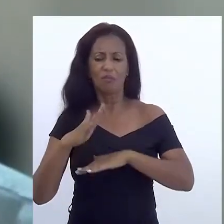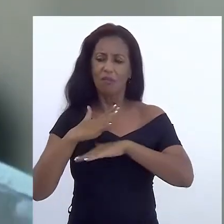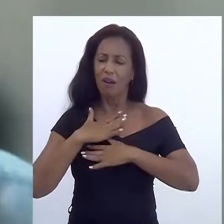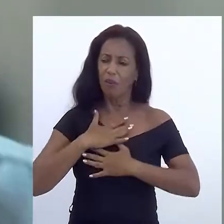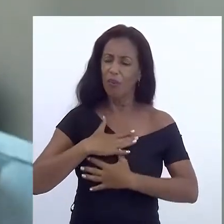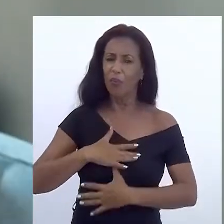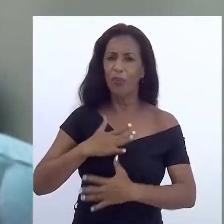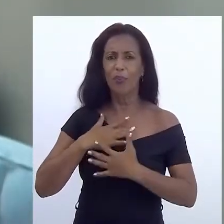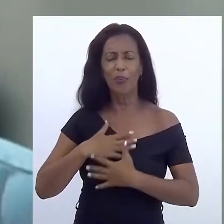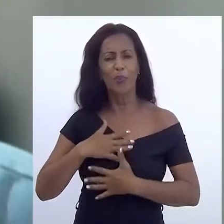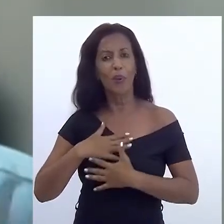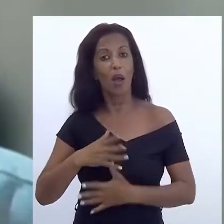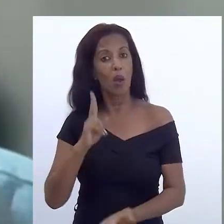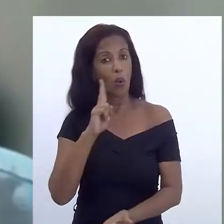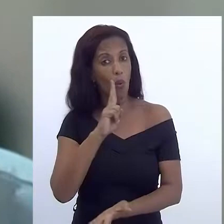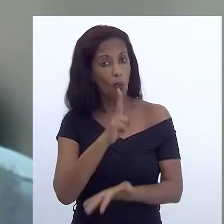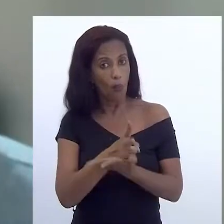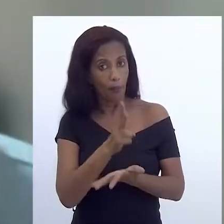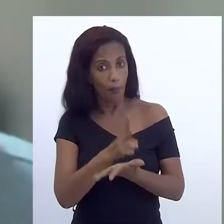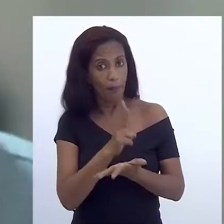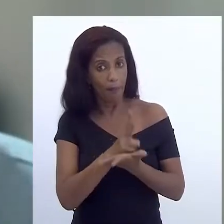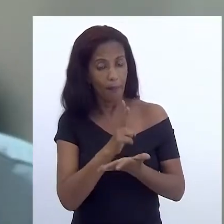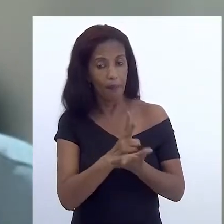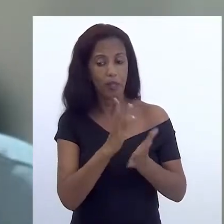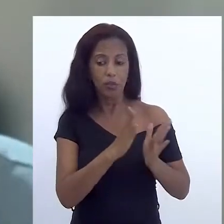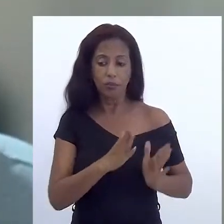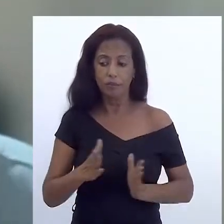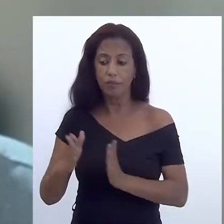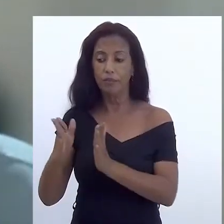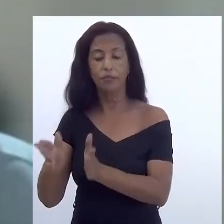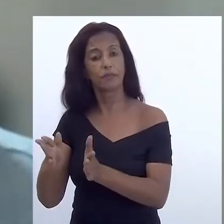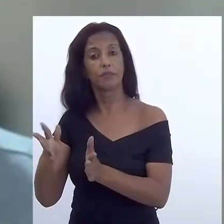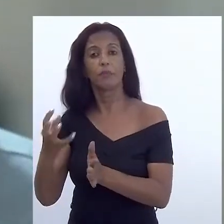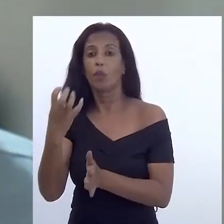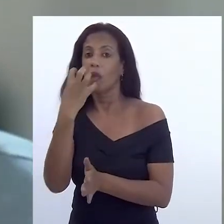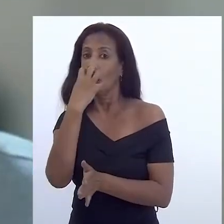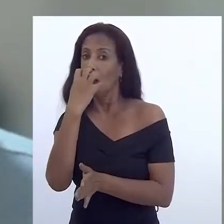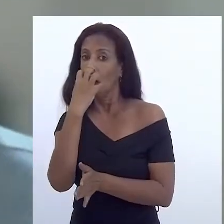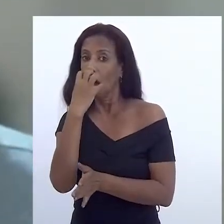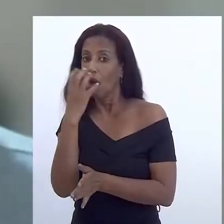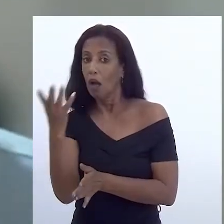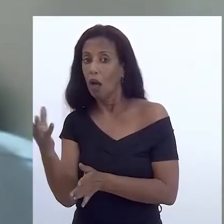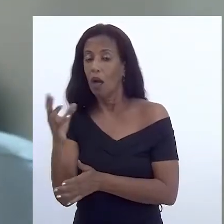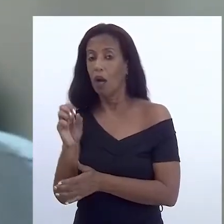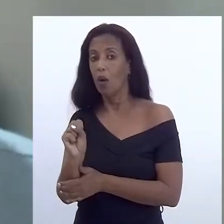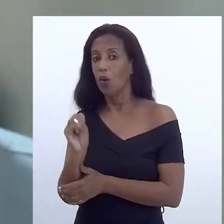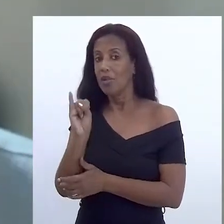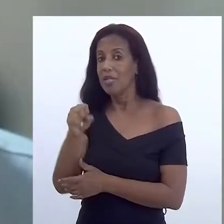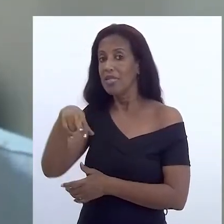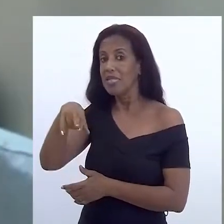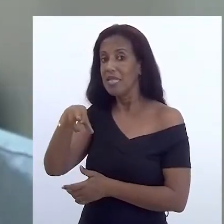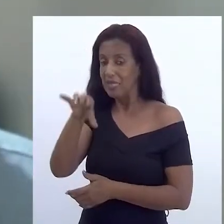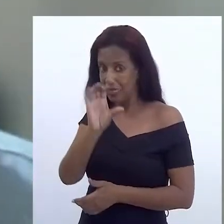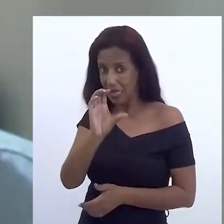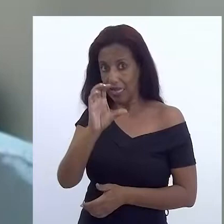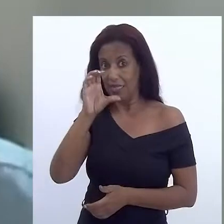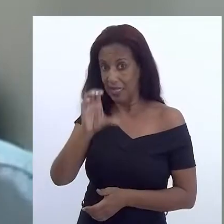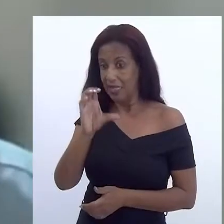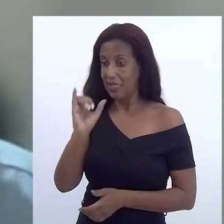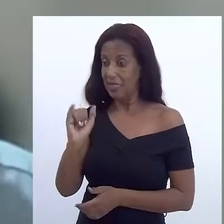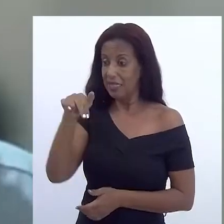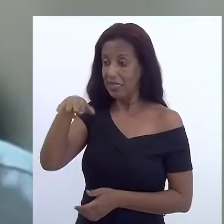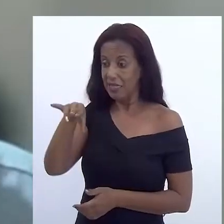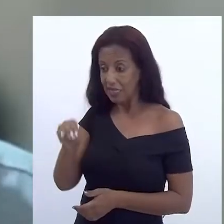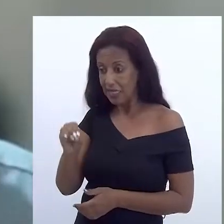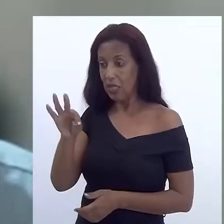essa reação. O mesmo é do padrão, por exemplo, no caso de cães, que se chama a técnica de sinoterapia, C-I-N-O,